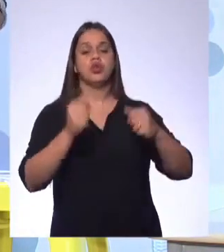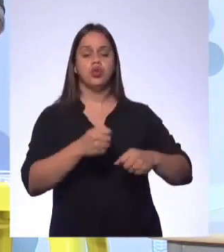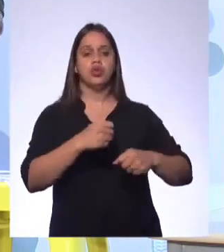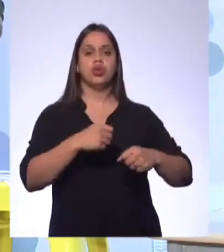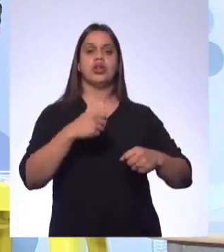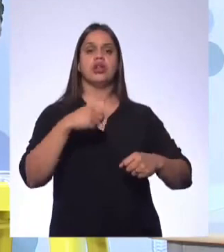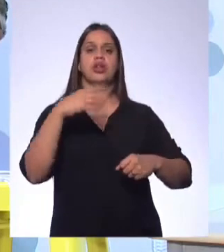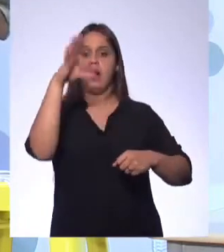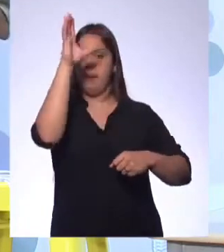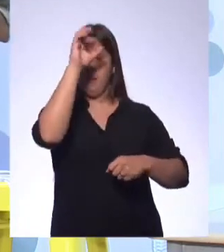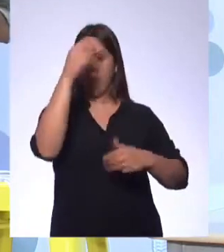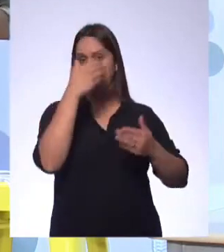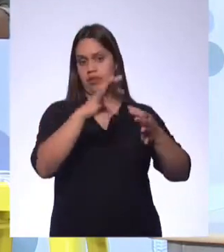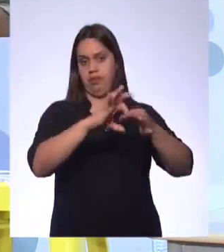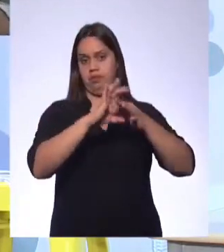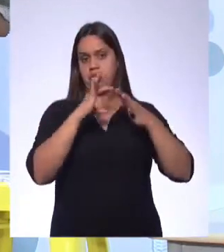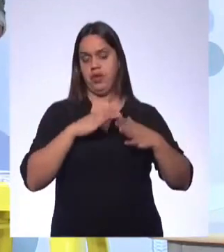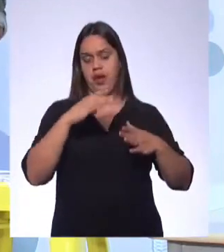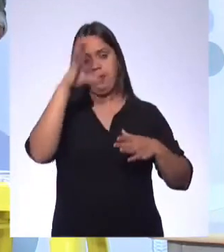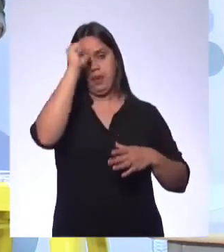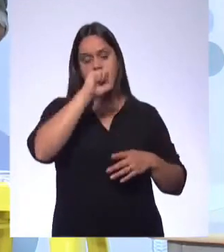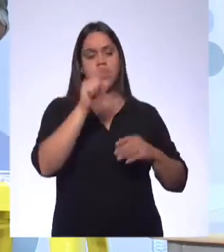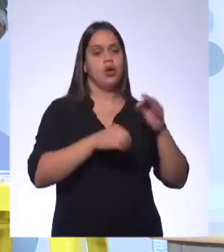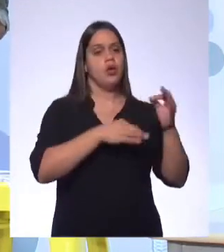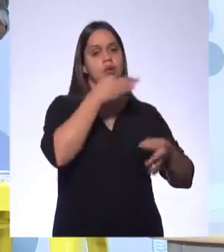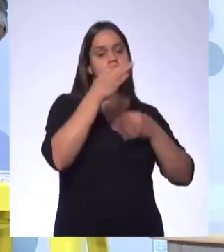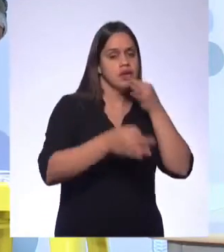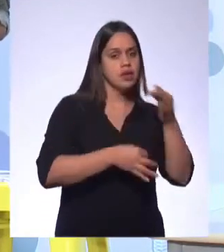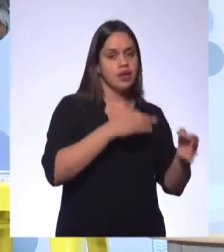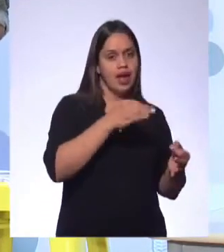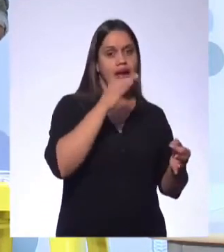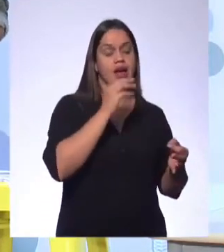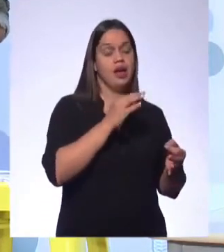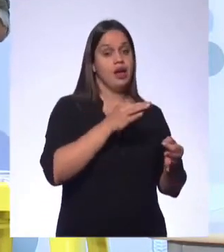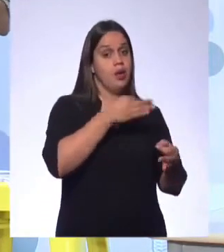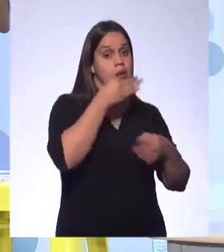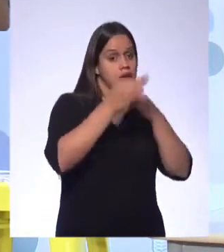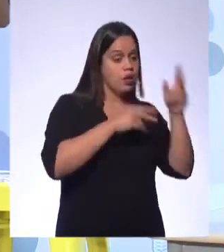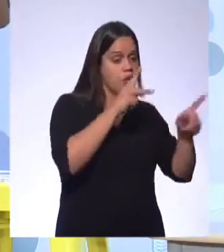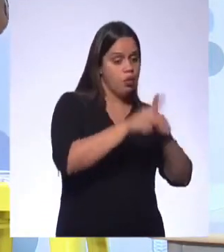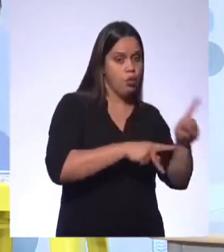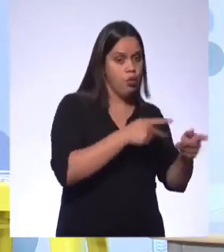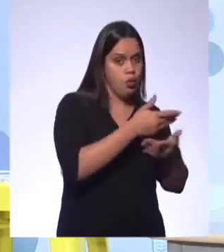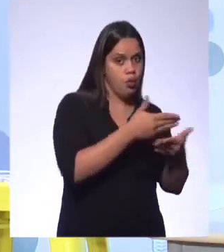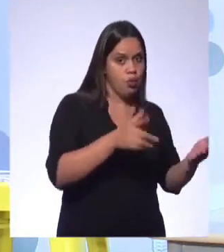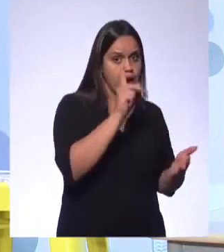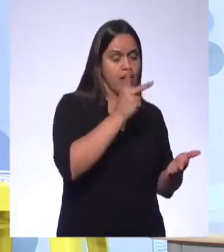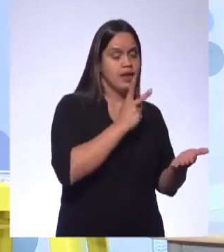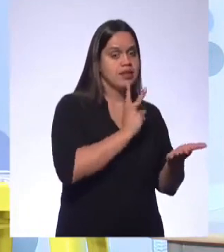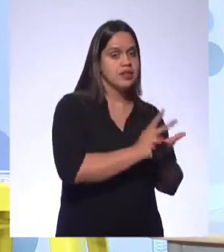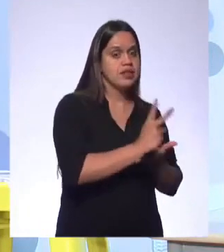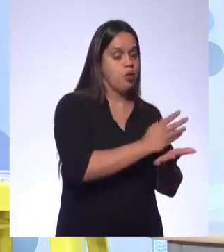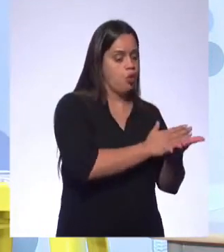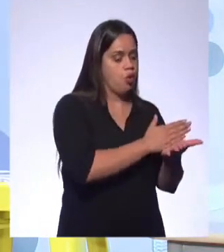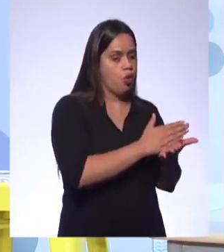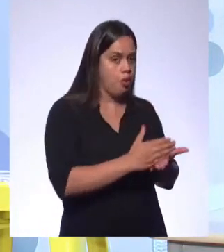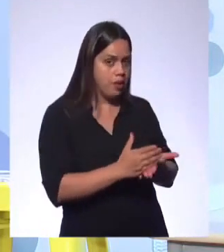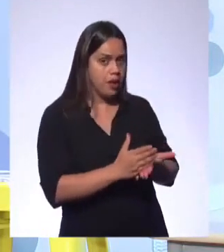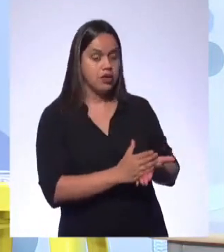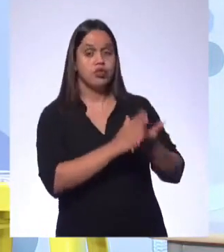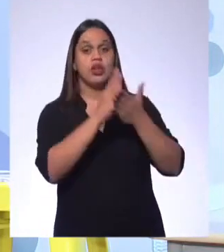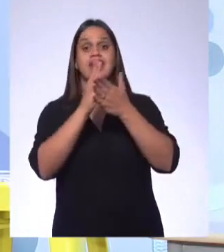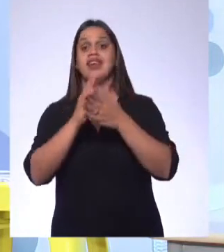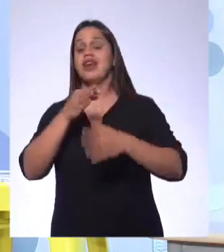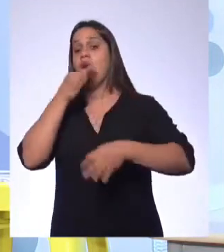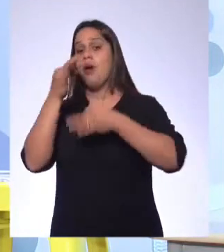permitem esse ensinamento. Então, o senso comum é sempre o nosso ponto de partida. Né? E o senso crítico ele nos ajuda a